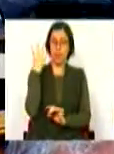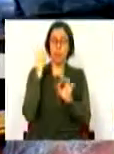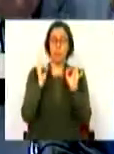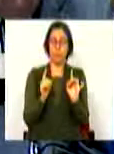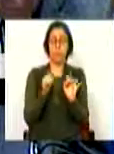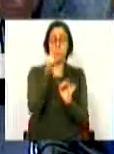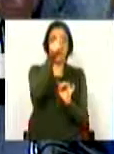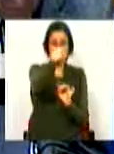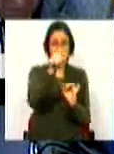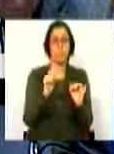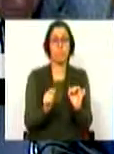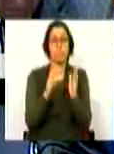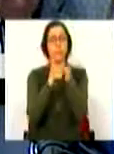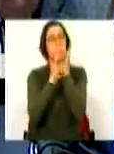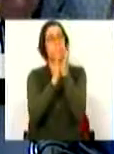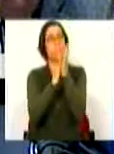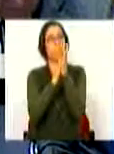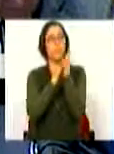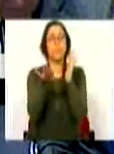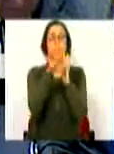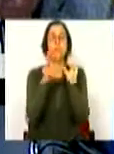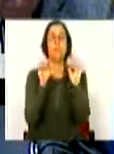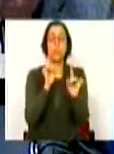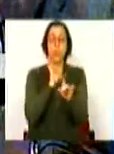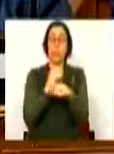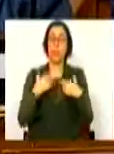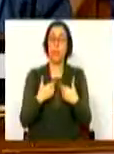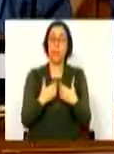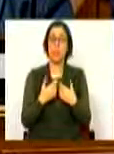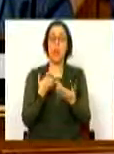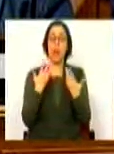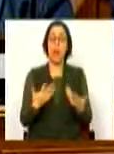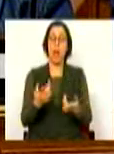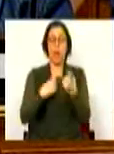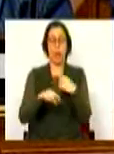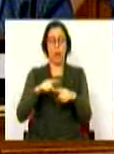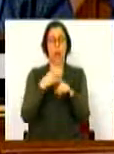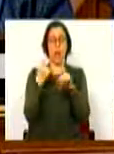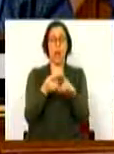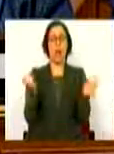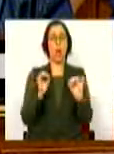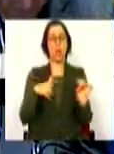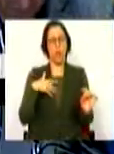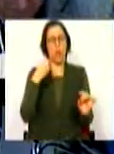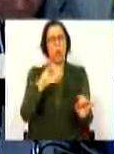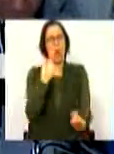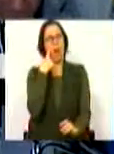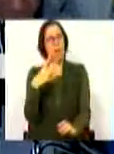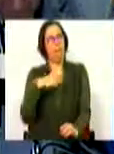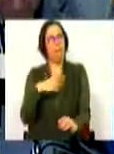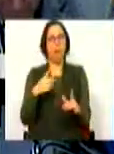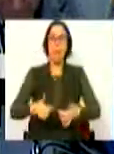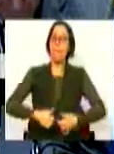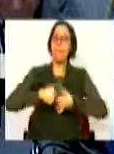atrás Vossa Excelência aplaudia a situação em que estava e agora este ano não tem a humildade de reconhecer que,